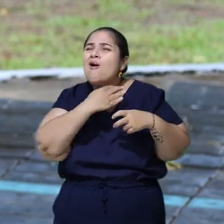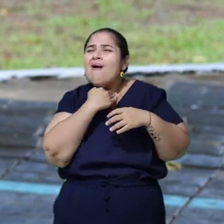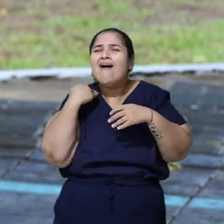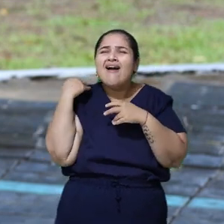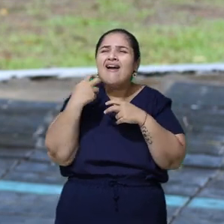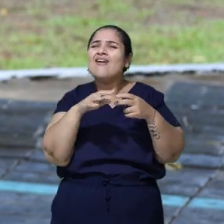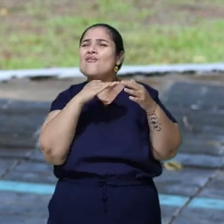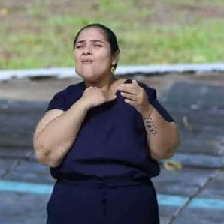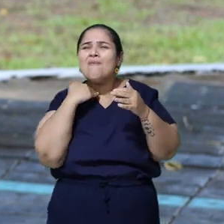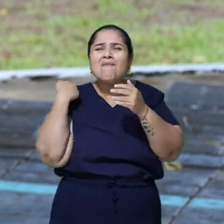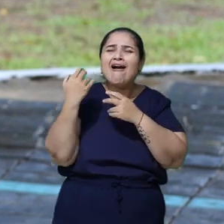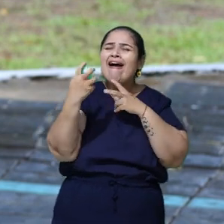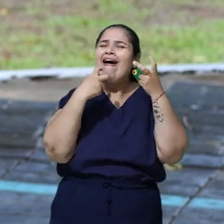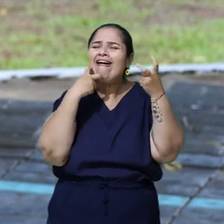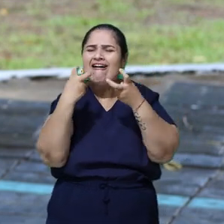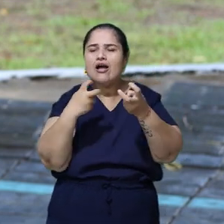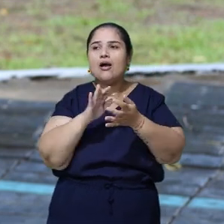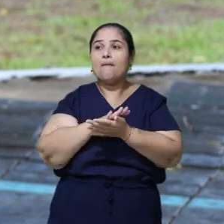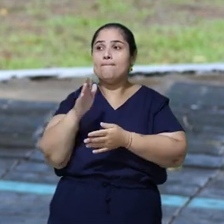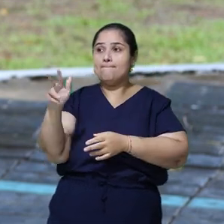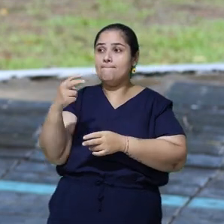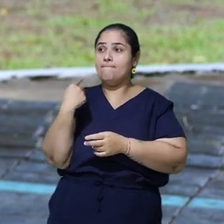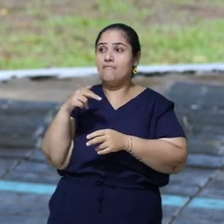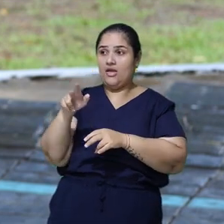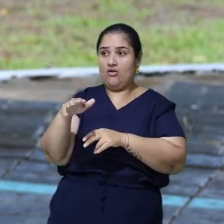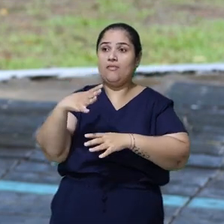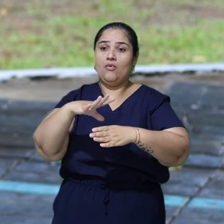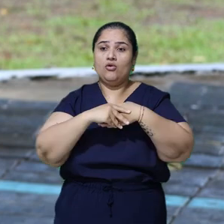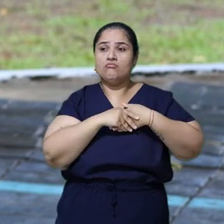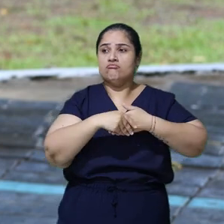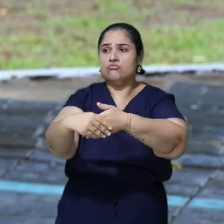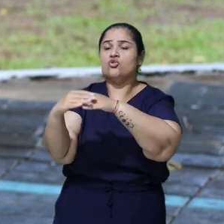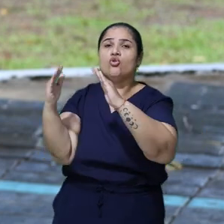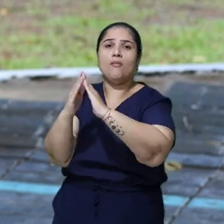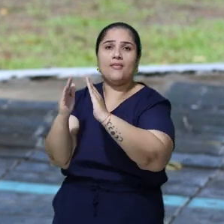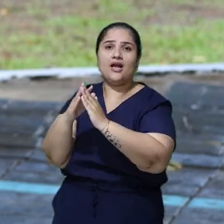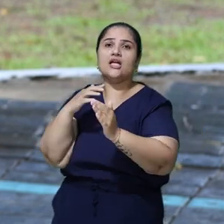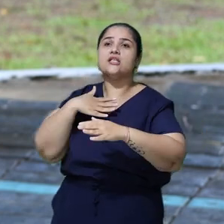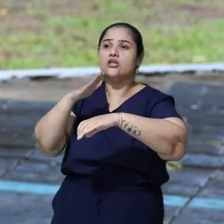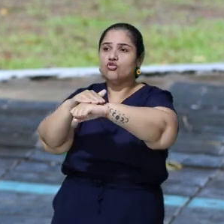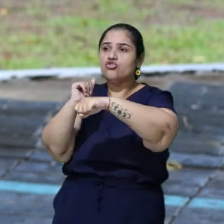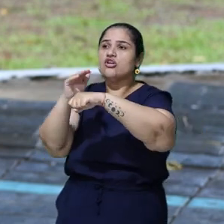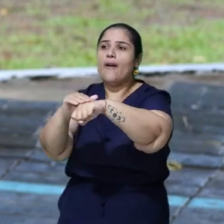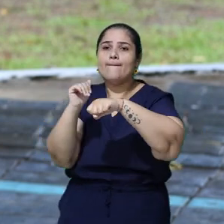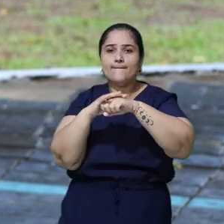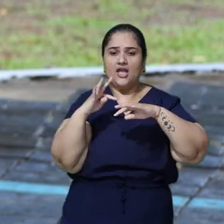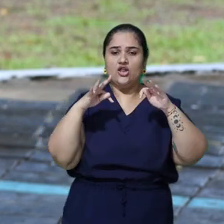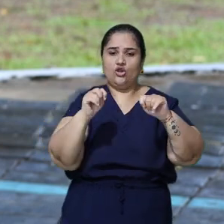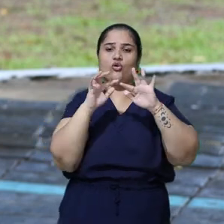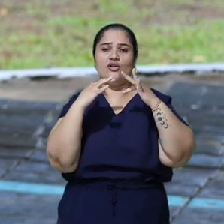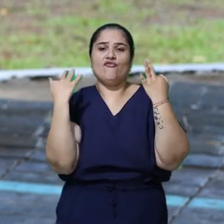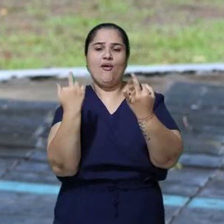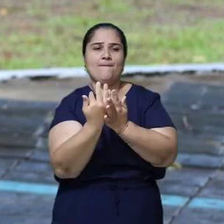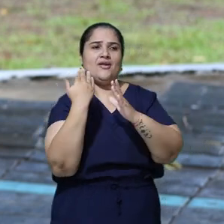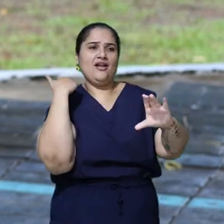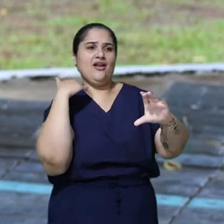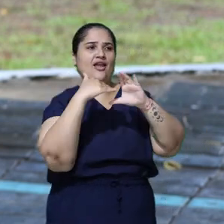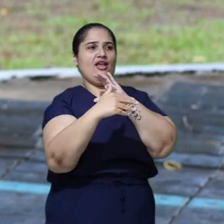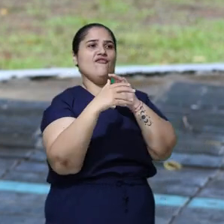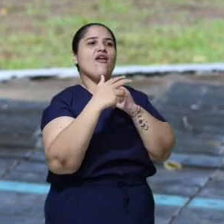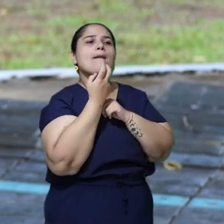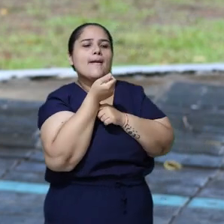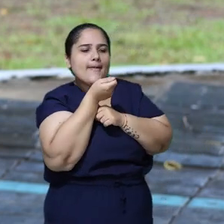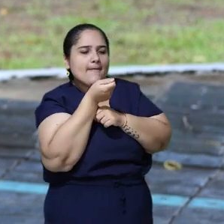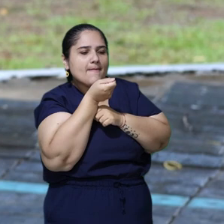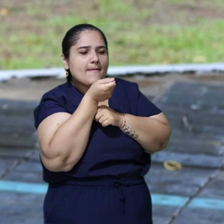aguentei nem voltar para casa. Meu irmão foi me buscar. E naquele momento eu chamei toda a minha família lá em casa. Eu mandei um áudio matando quase todo mundo